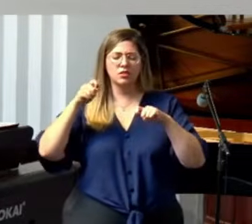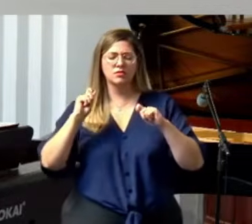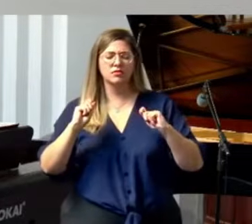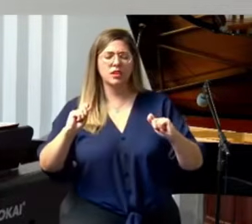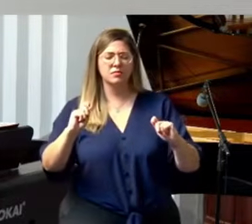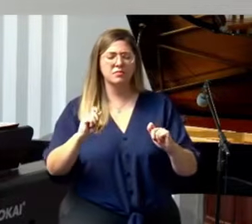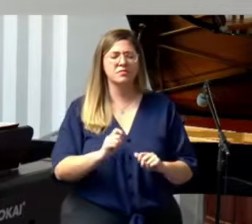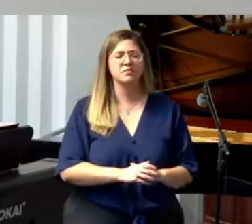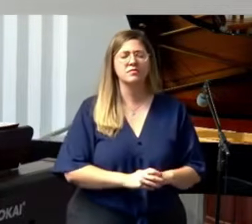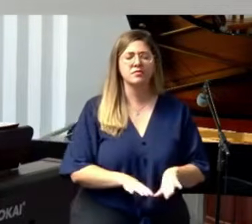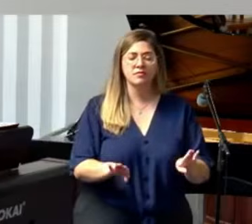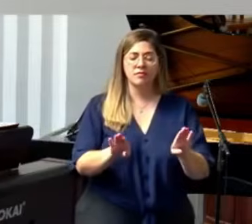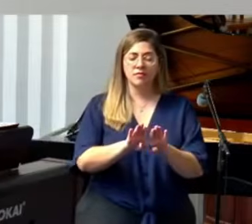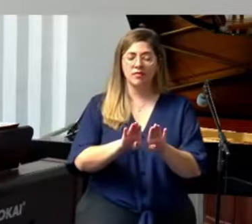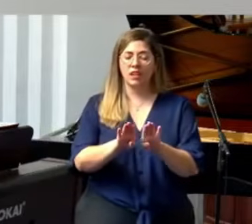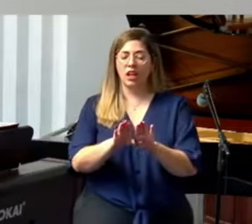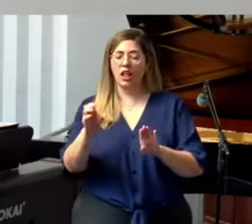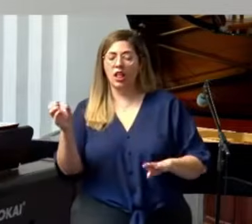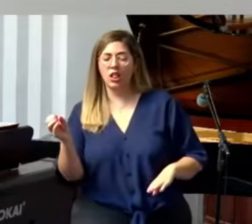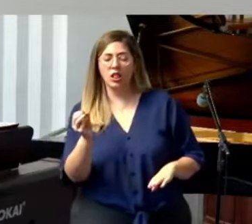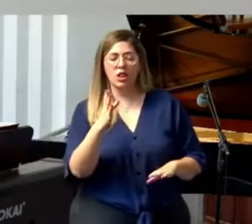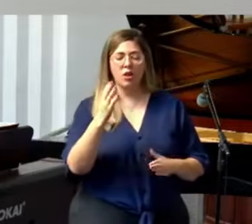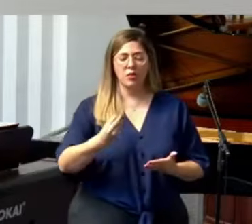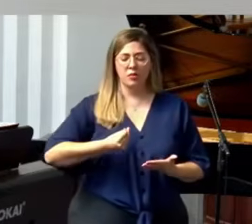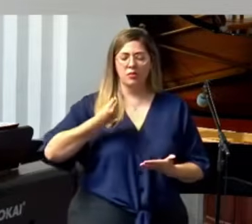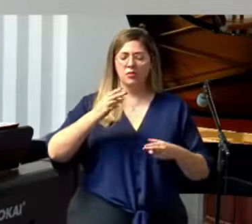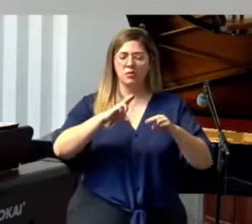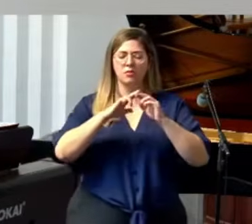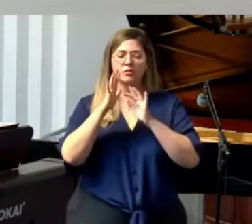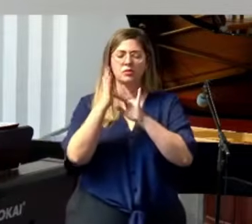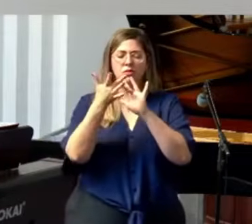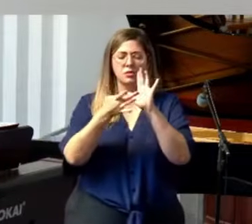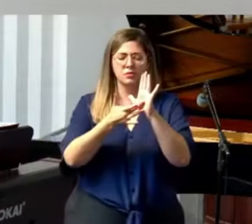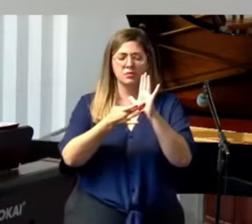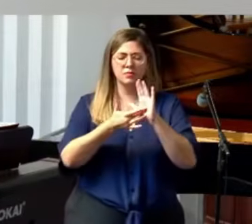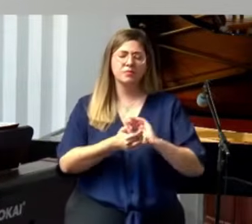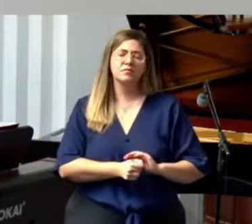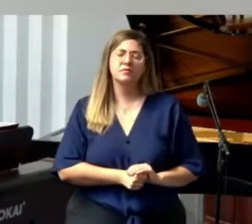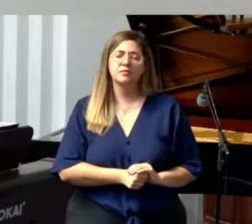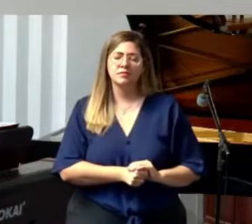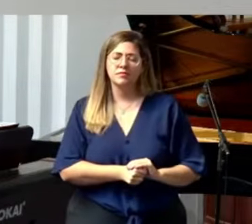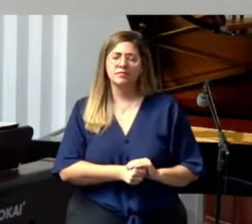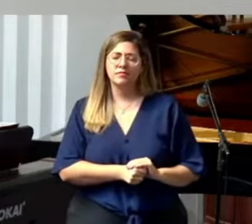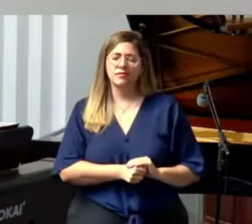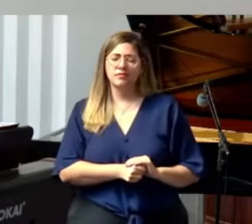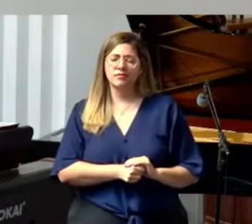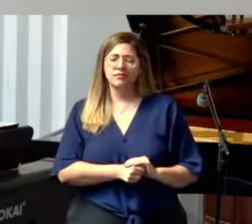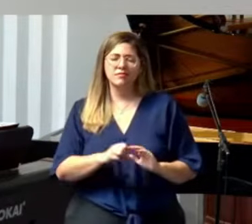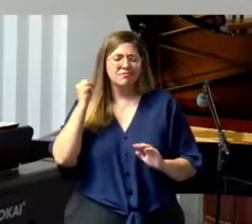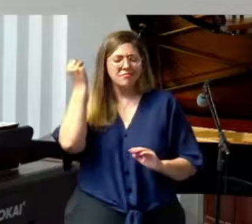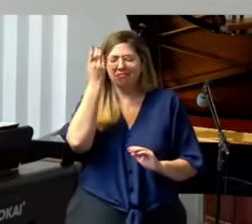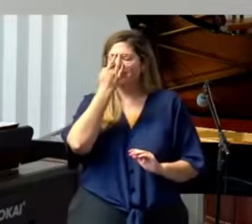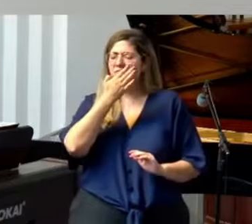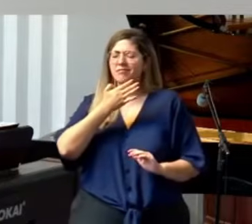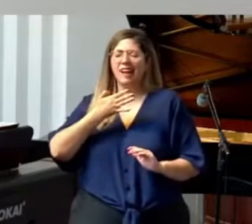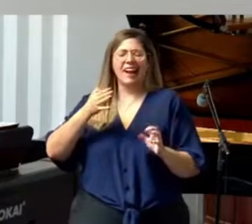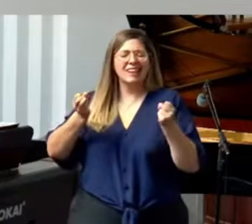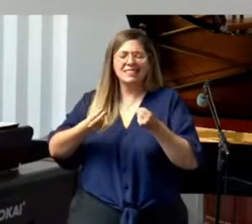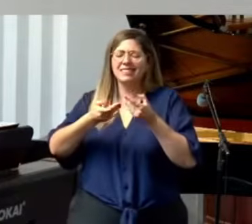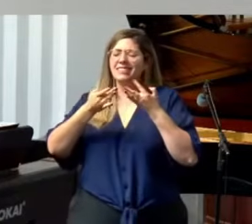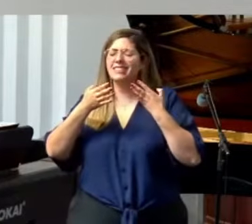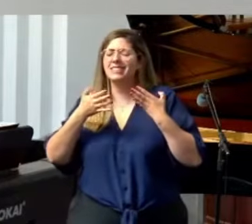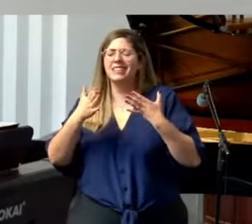concede e especialmente pela nova vida que temos em Cristo Jesus. Por ocasião desta maravilhosa obra, nós